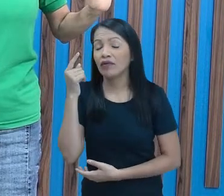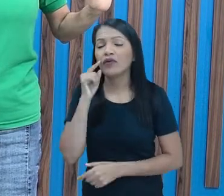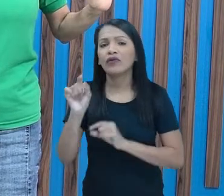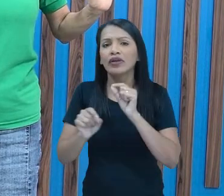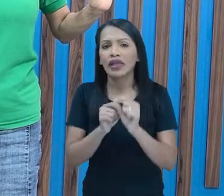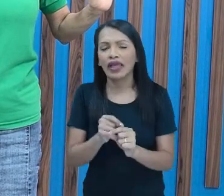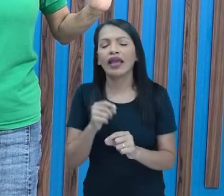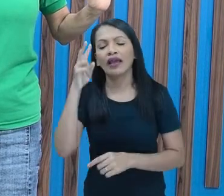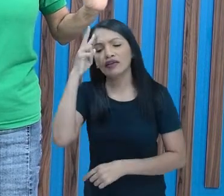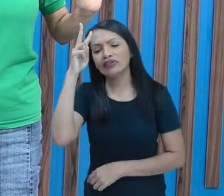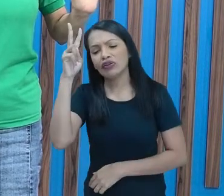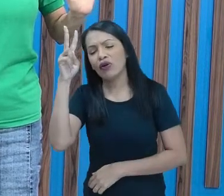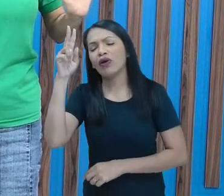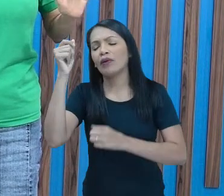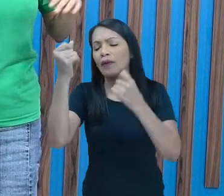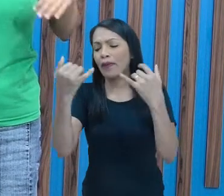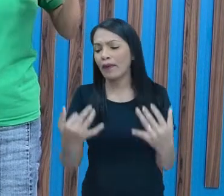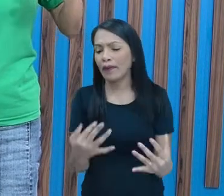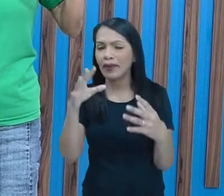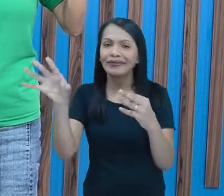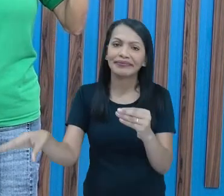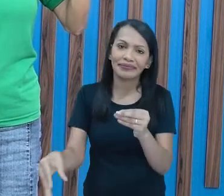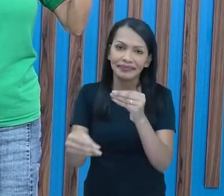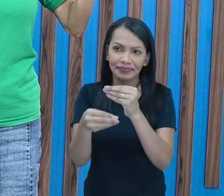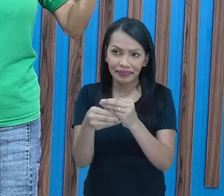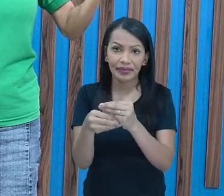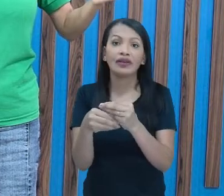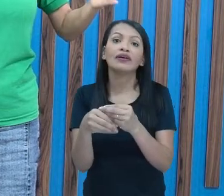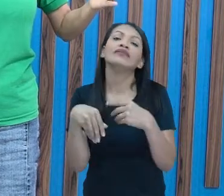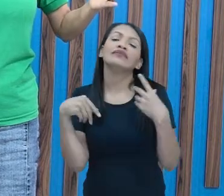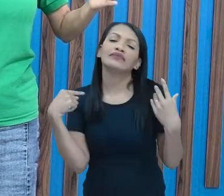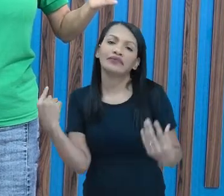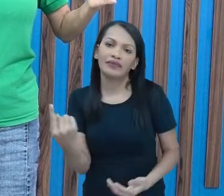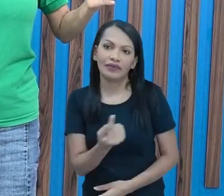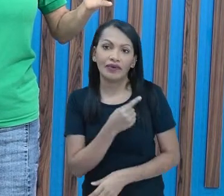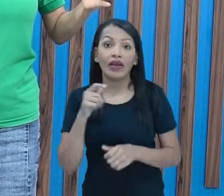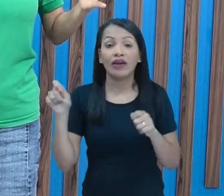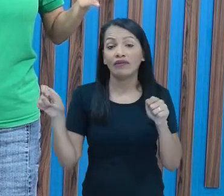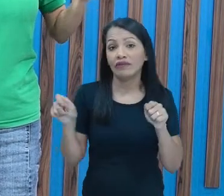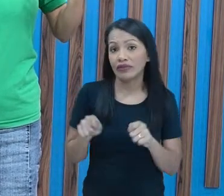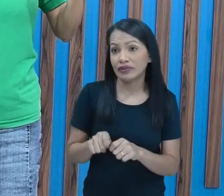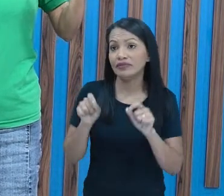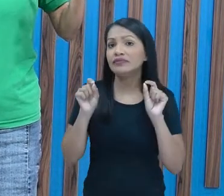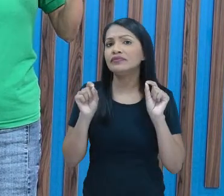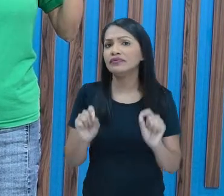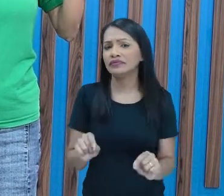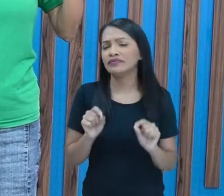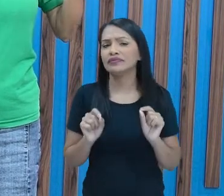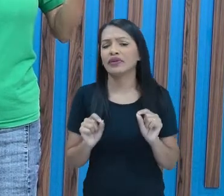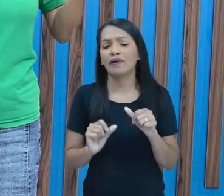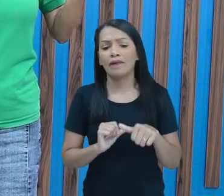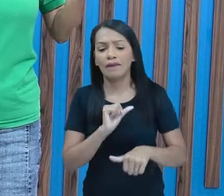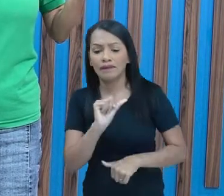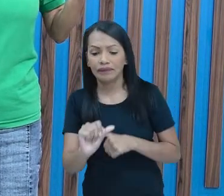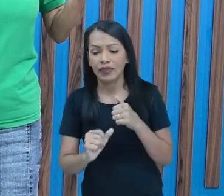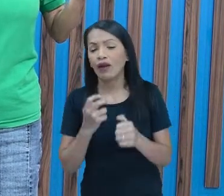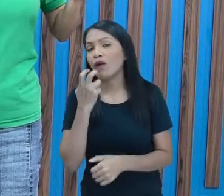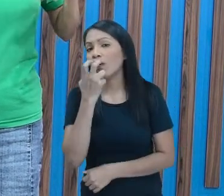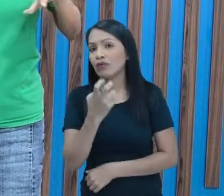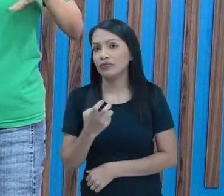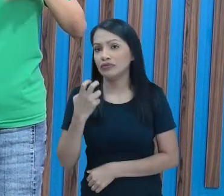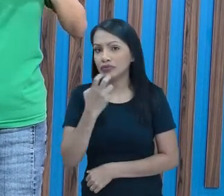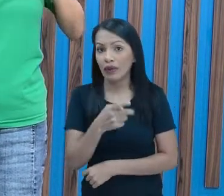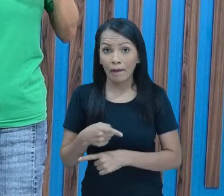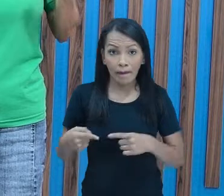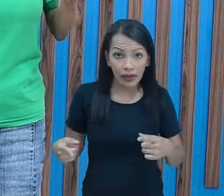um ponto nessa história, não é? A gente faz uma alteração. Por quê? A oralidade, não é?